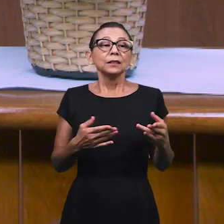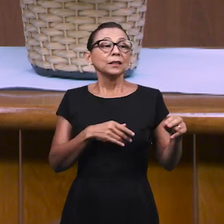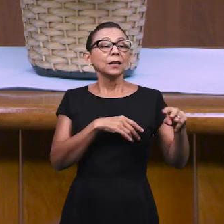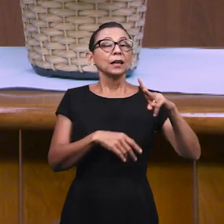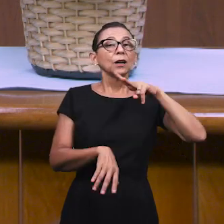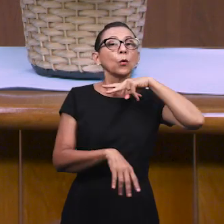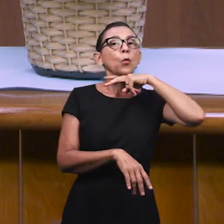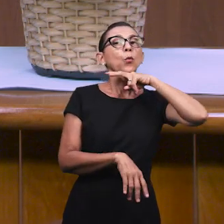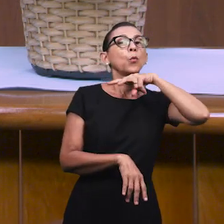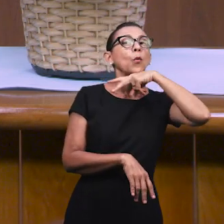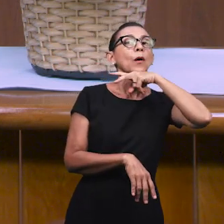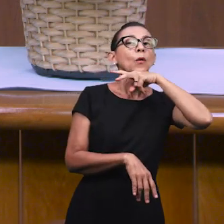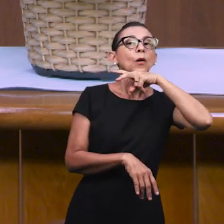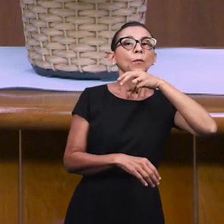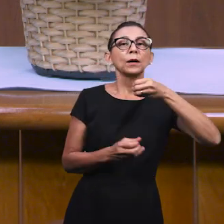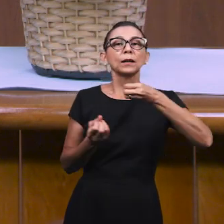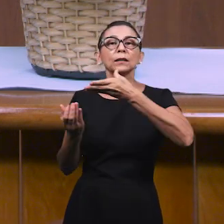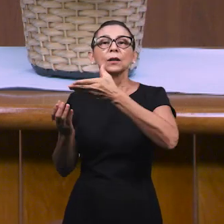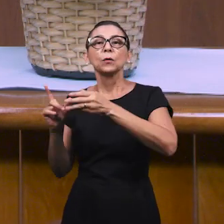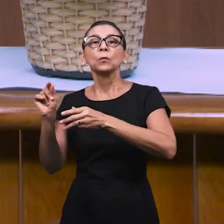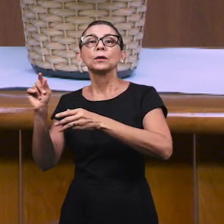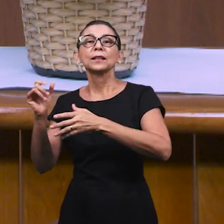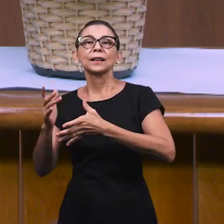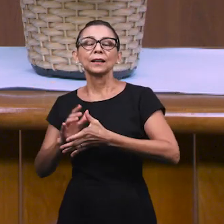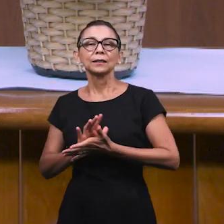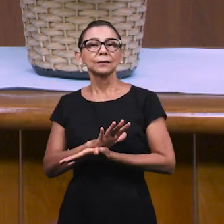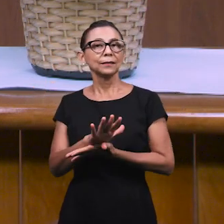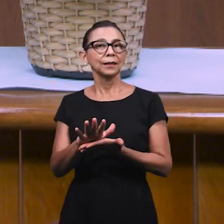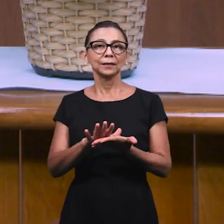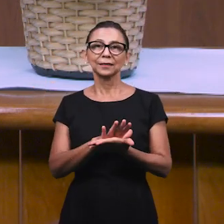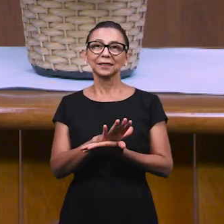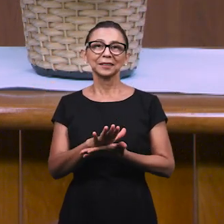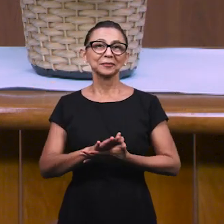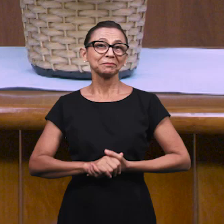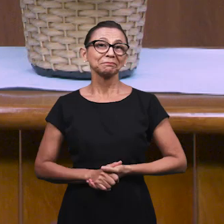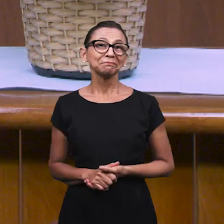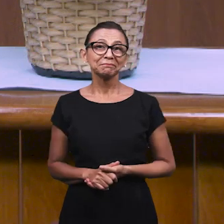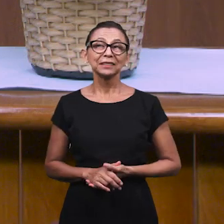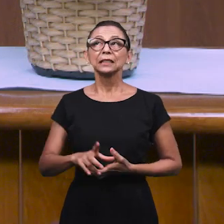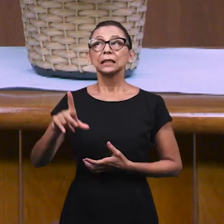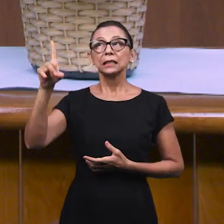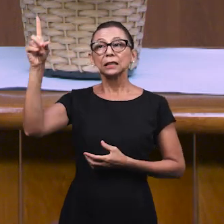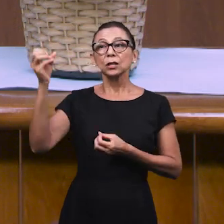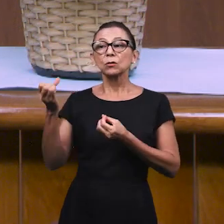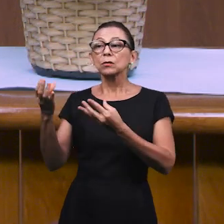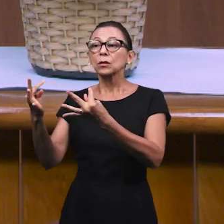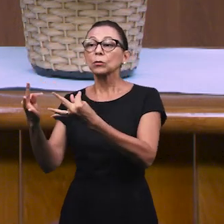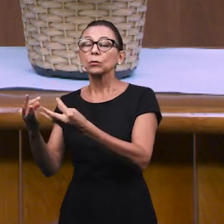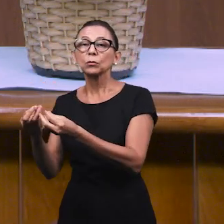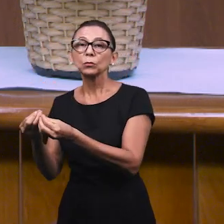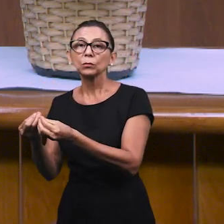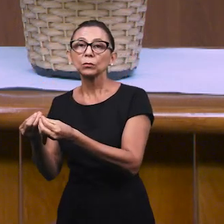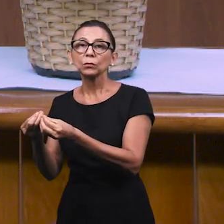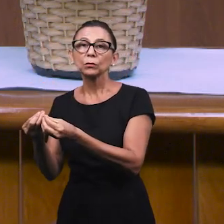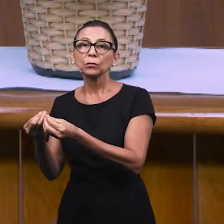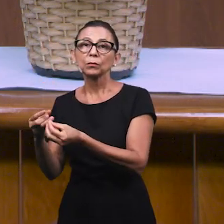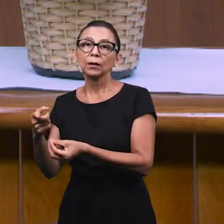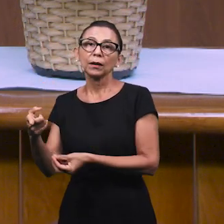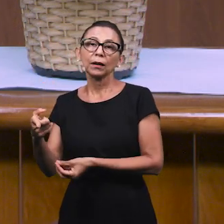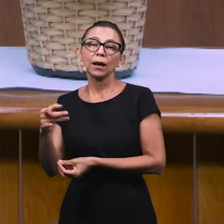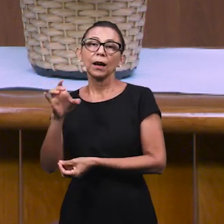tenha feito a ele. E nós podemos dizer, Deus que deu tudo, e o homem preferiu